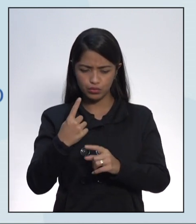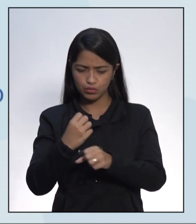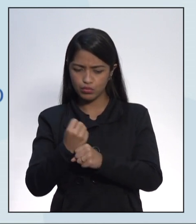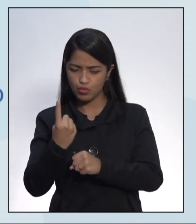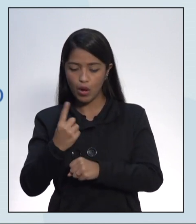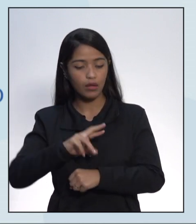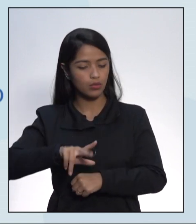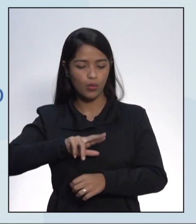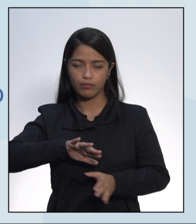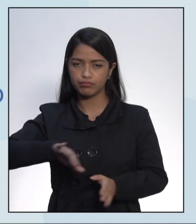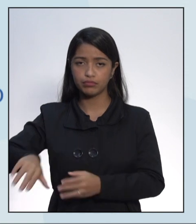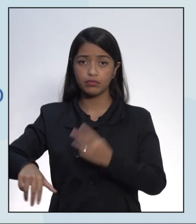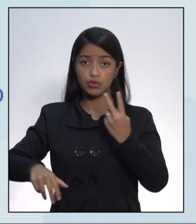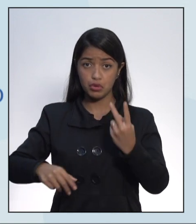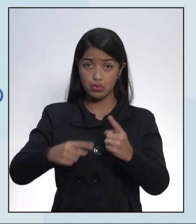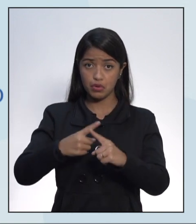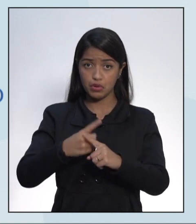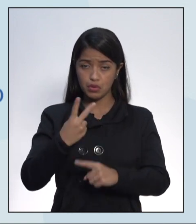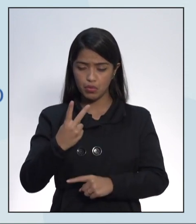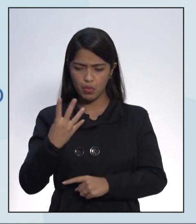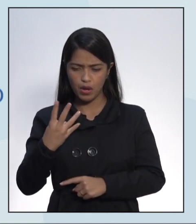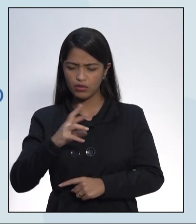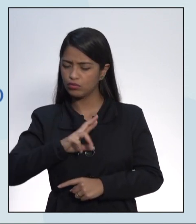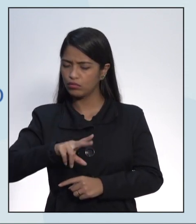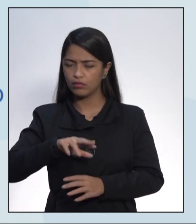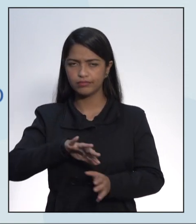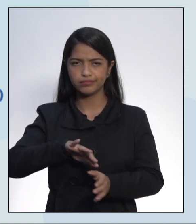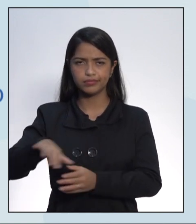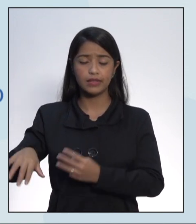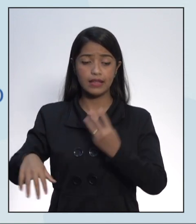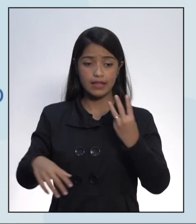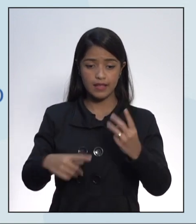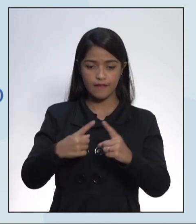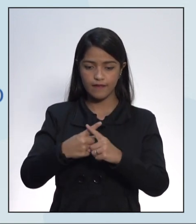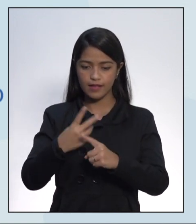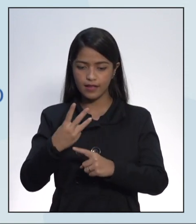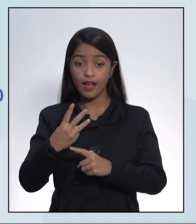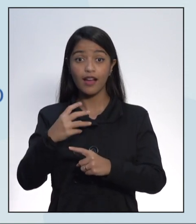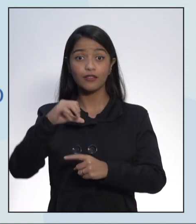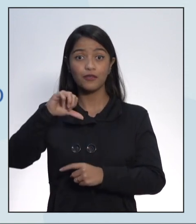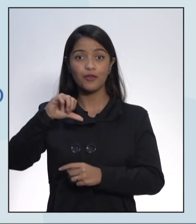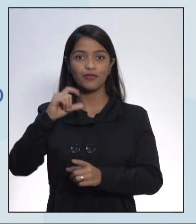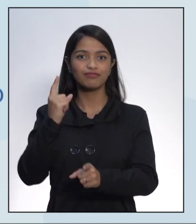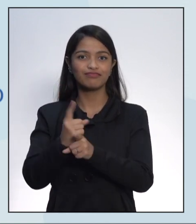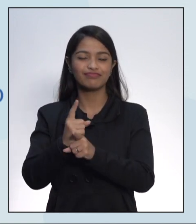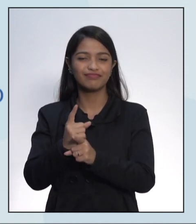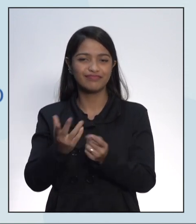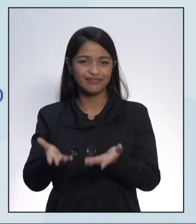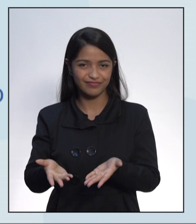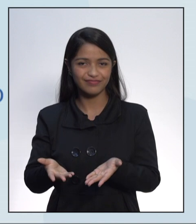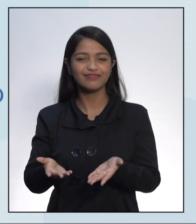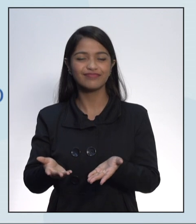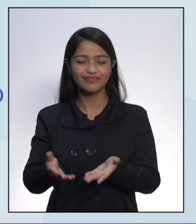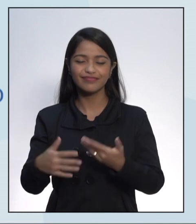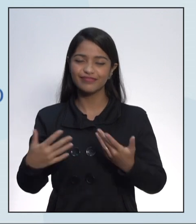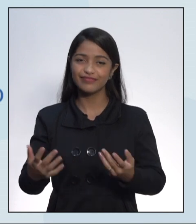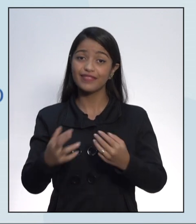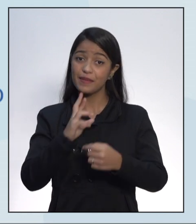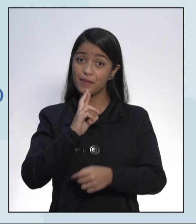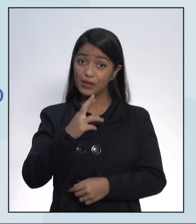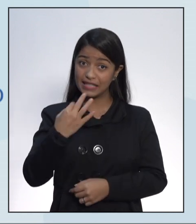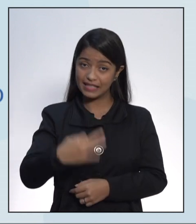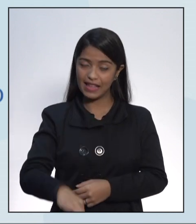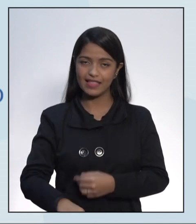vezes 2, 4. Também não é. 3 vezes 3, 9. Pô, bateu. Então, o 3 é a